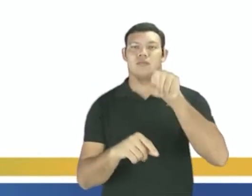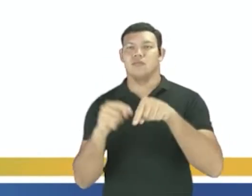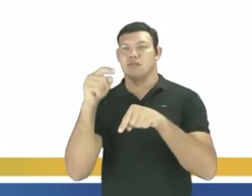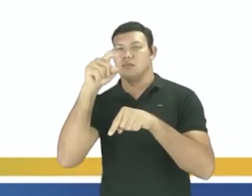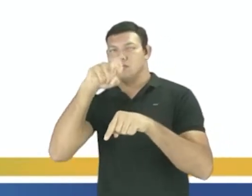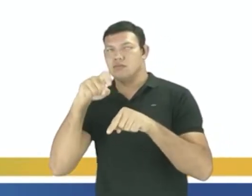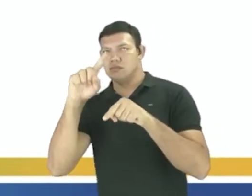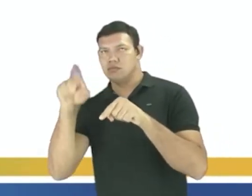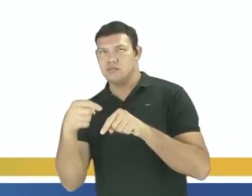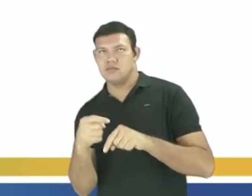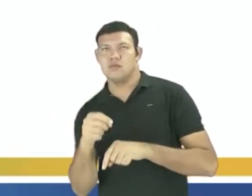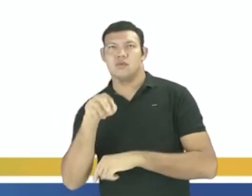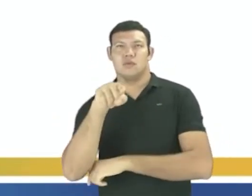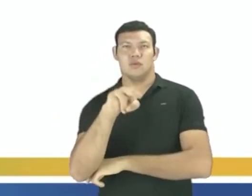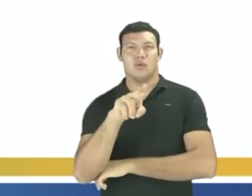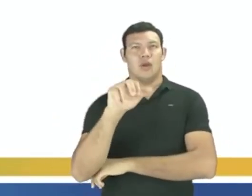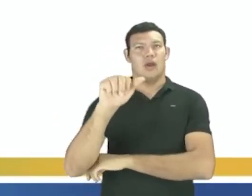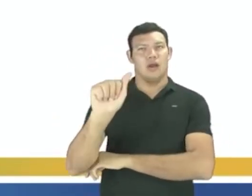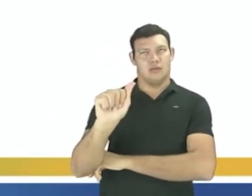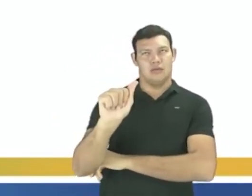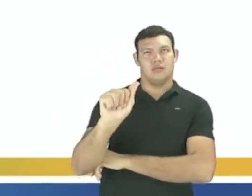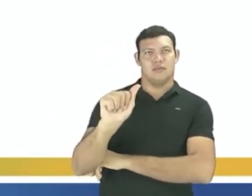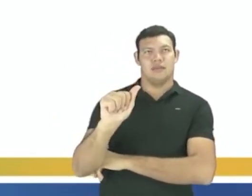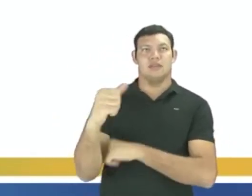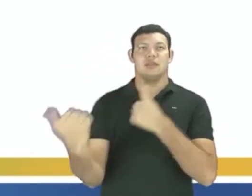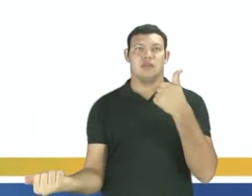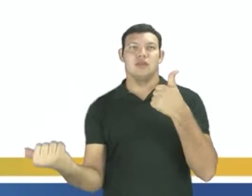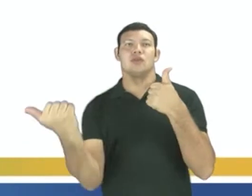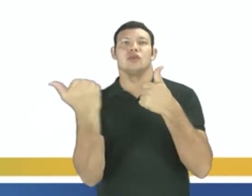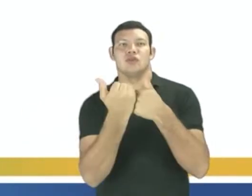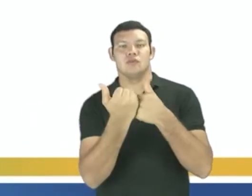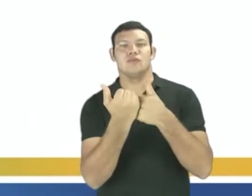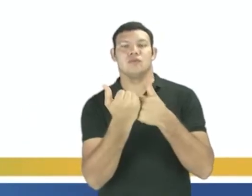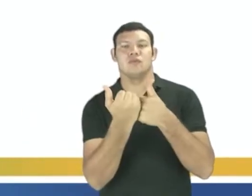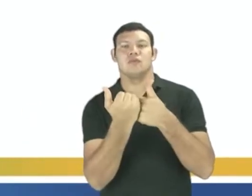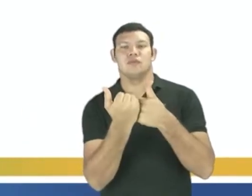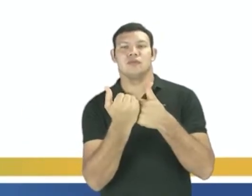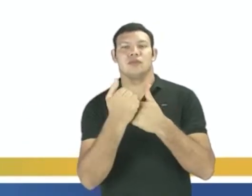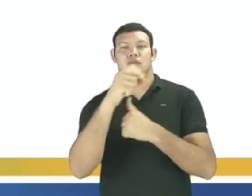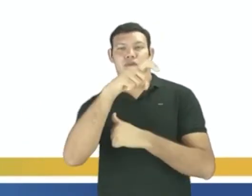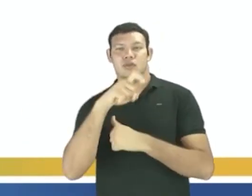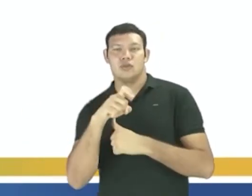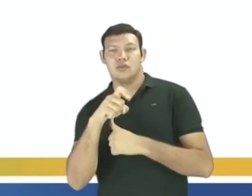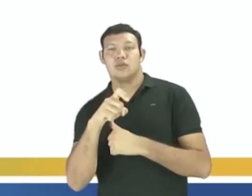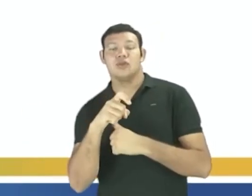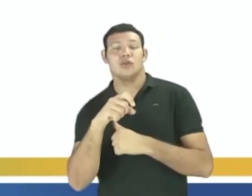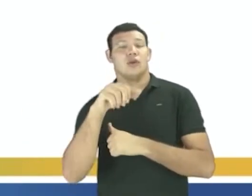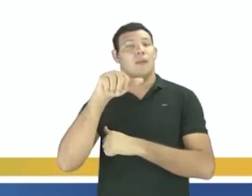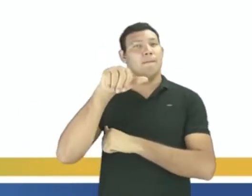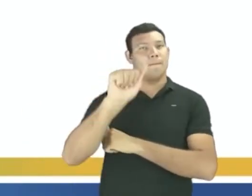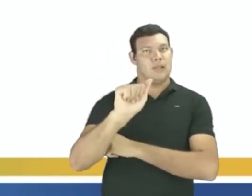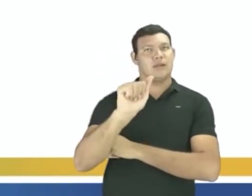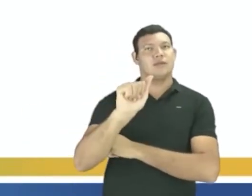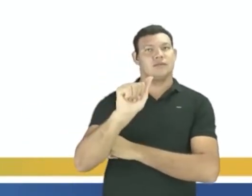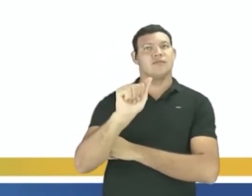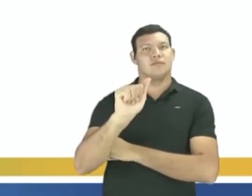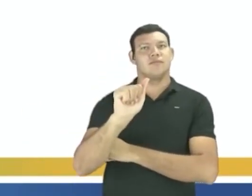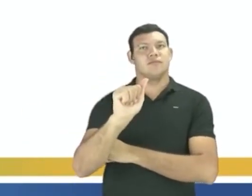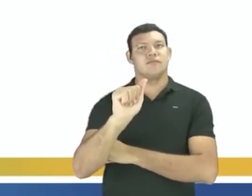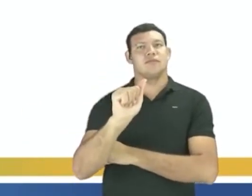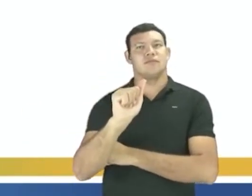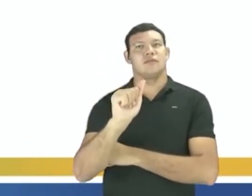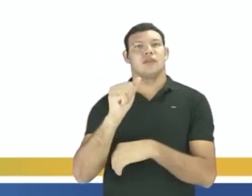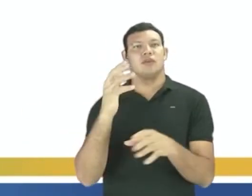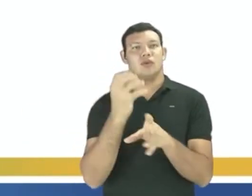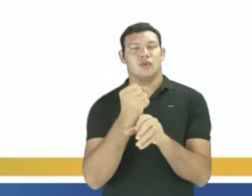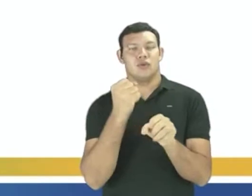x encontrada, quando substituída x por A, efetuamos as operações indicadas. E aí nós vamos